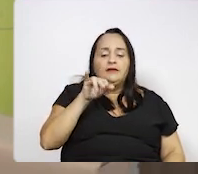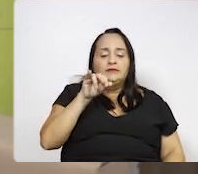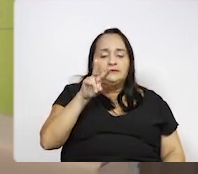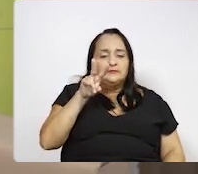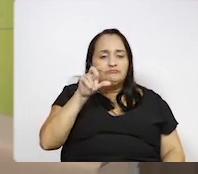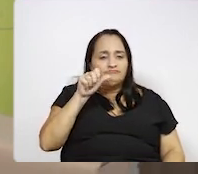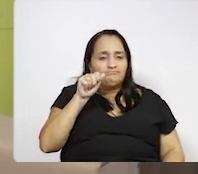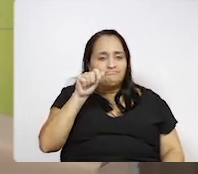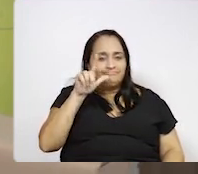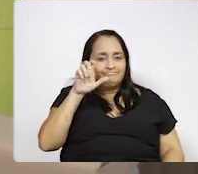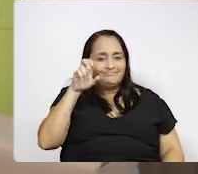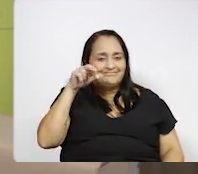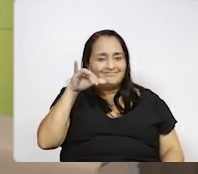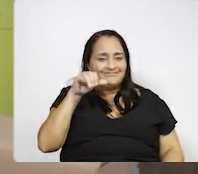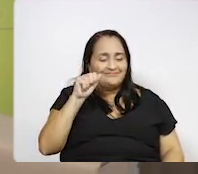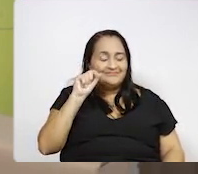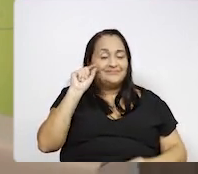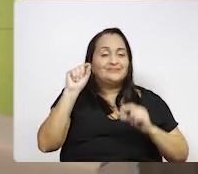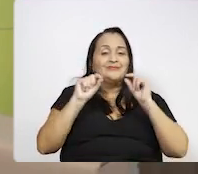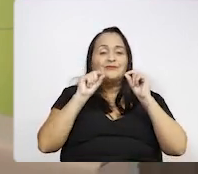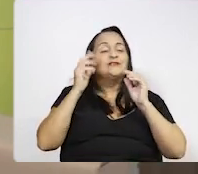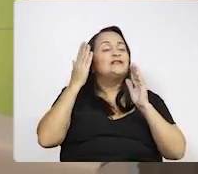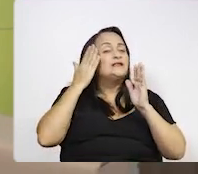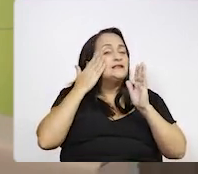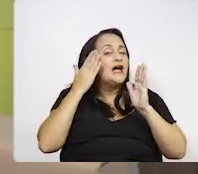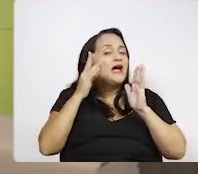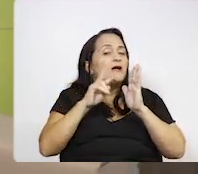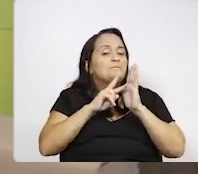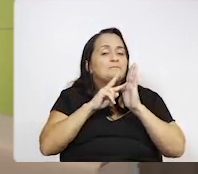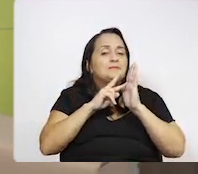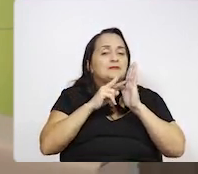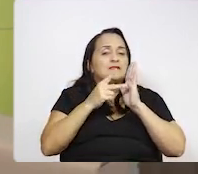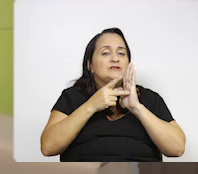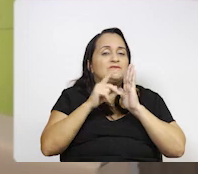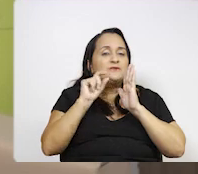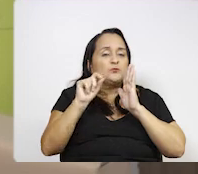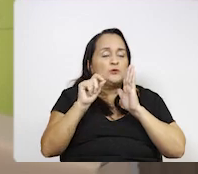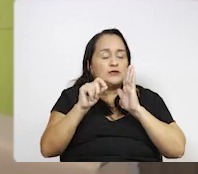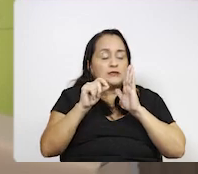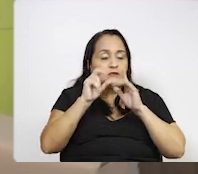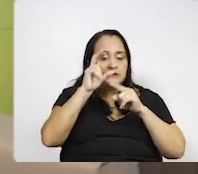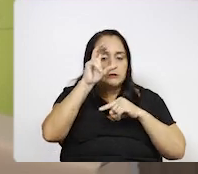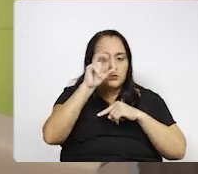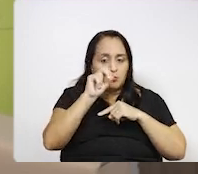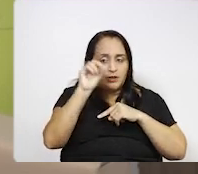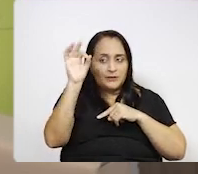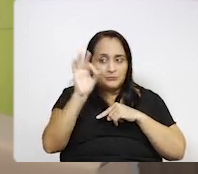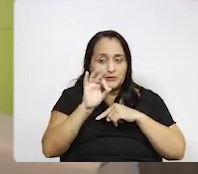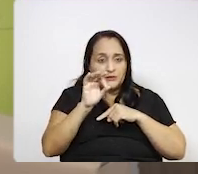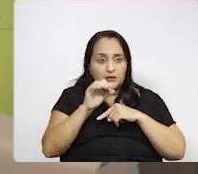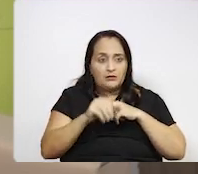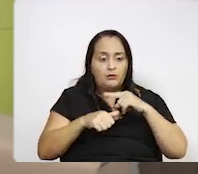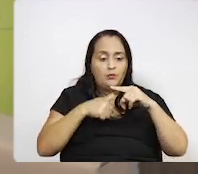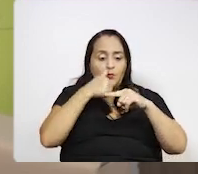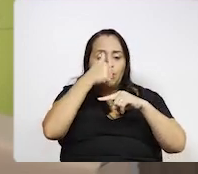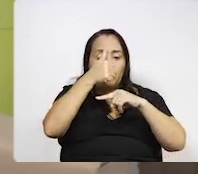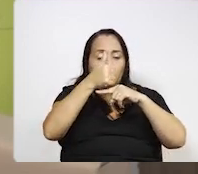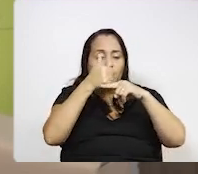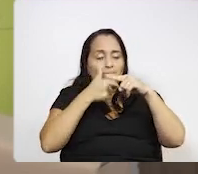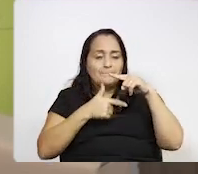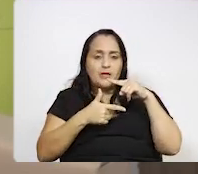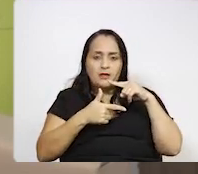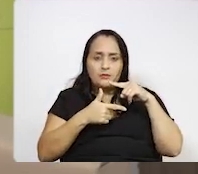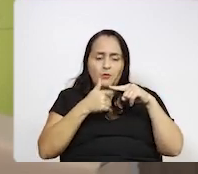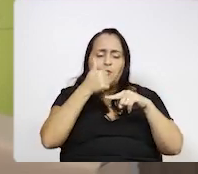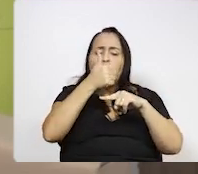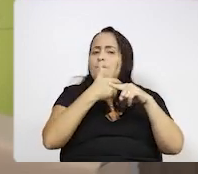slide anterior, a gente já sabe que 50% é um meio, e um meio é a mesma coisa da gente